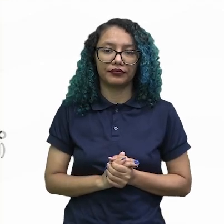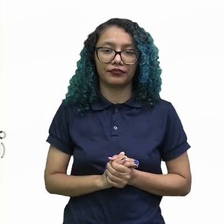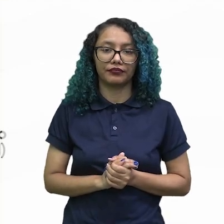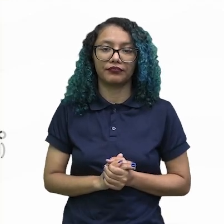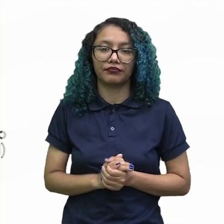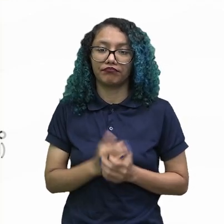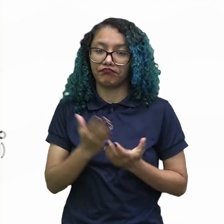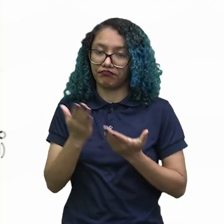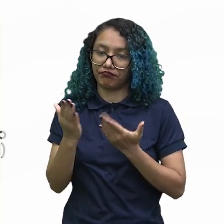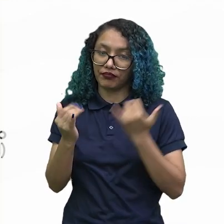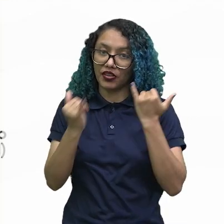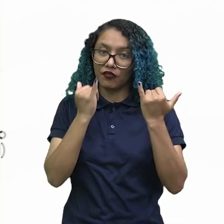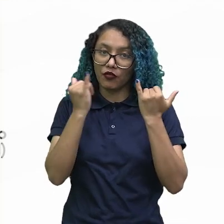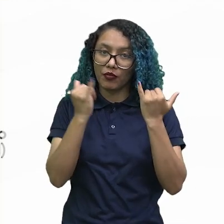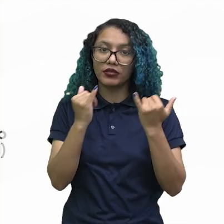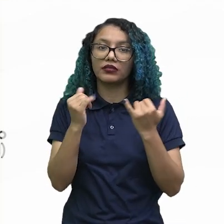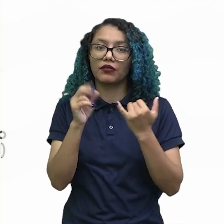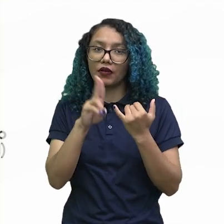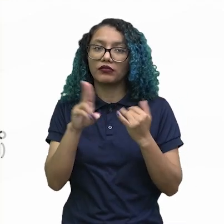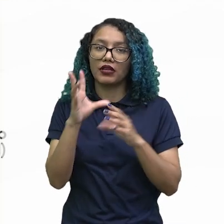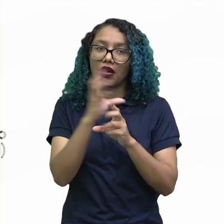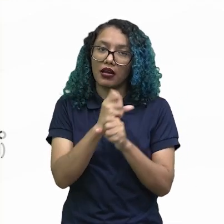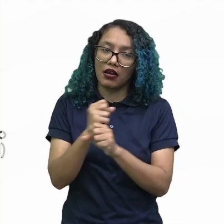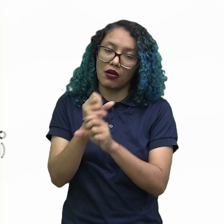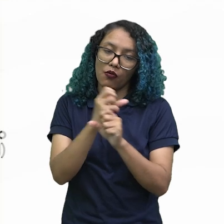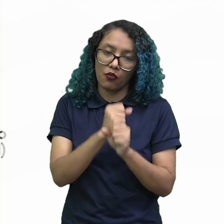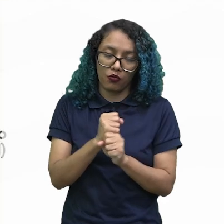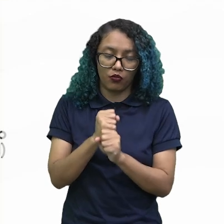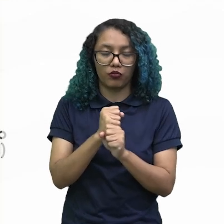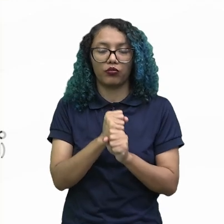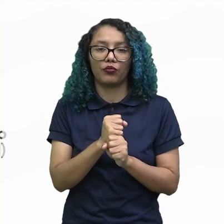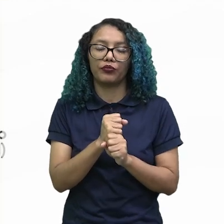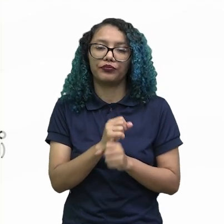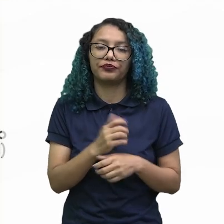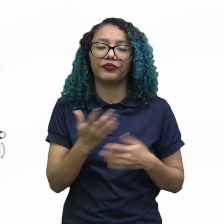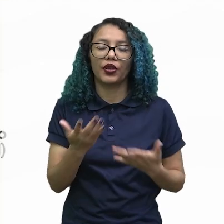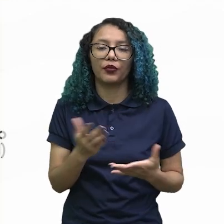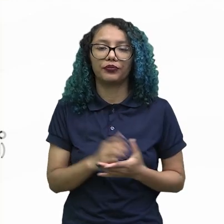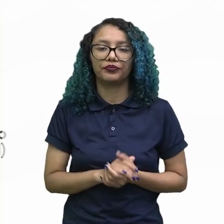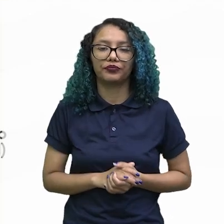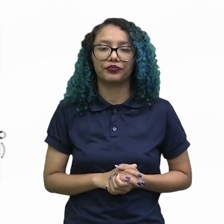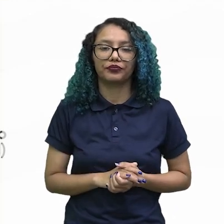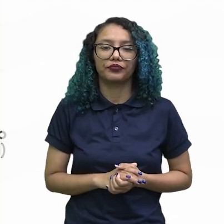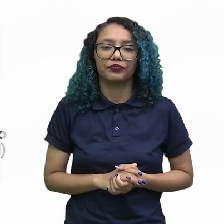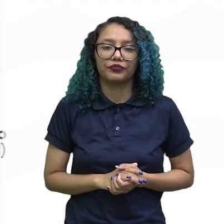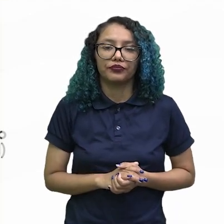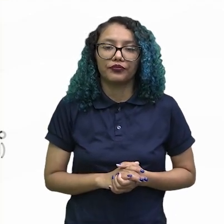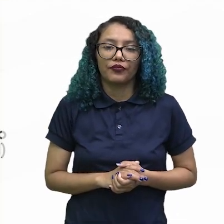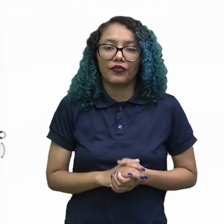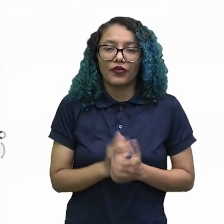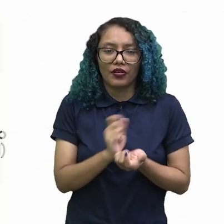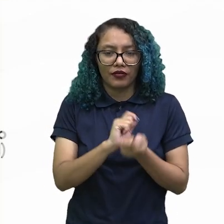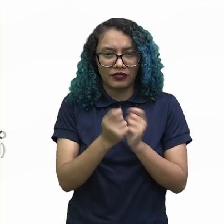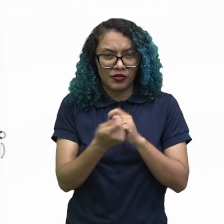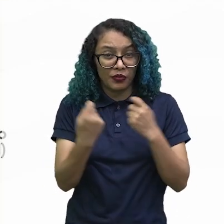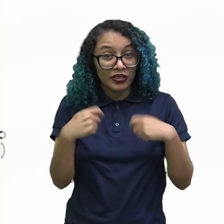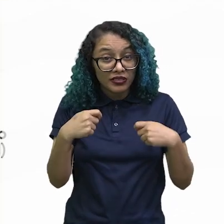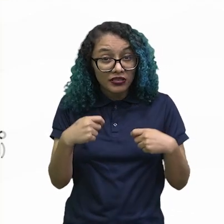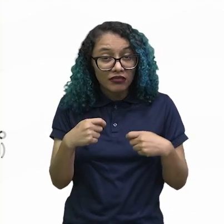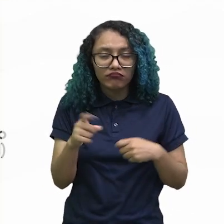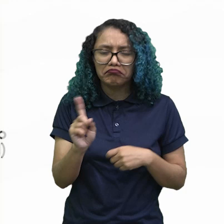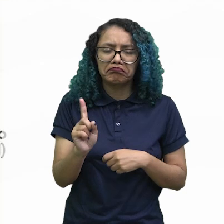a serem trabalhados nessa questão. E aí eu te pergunto, existe a necessidade de fazer alguma